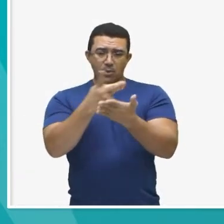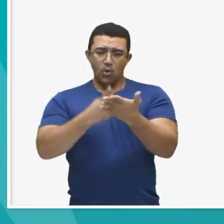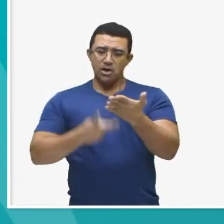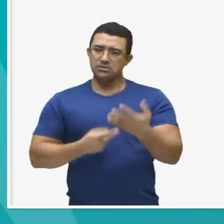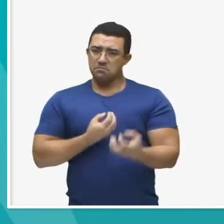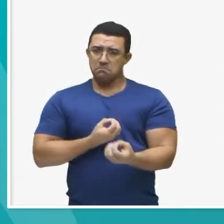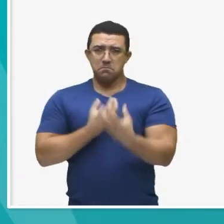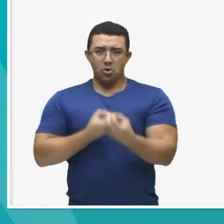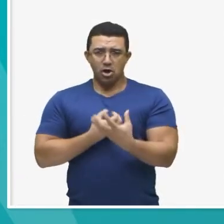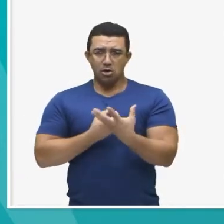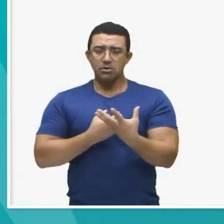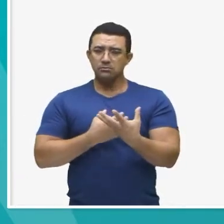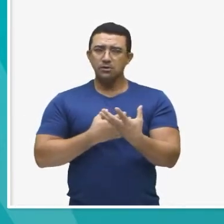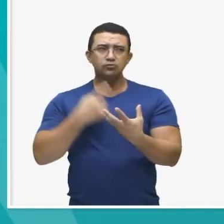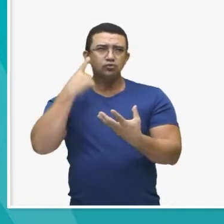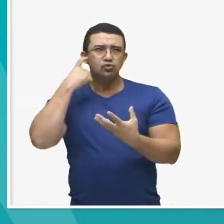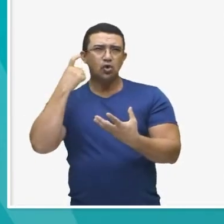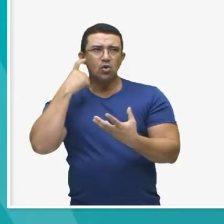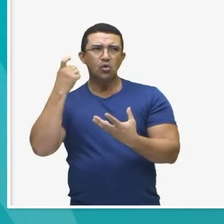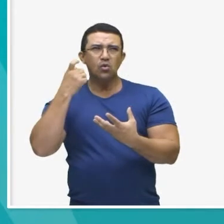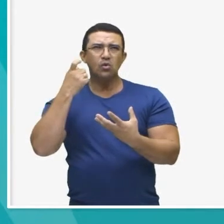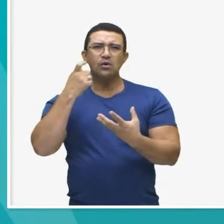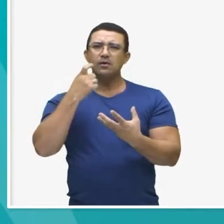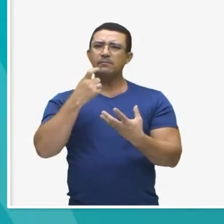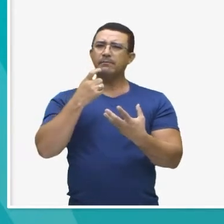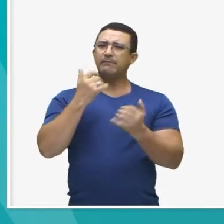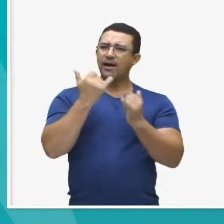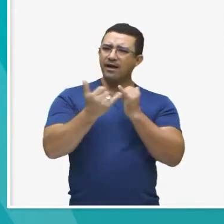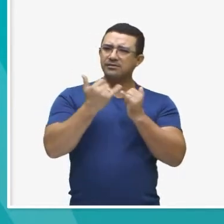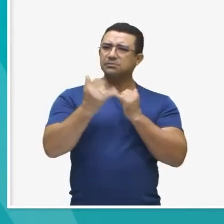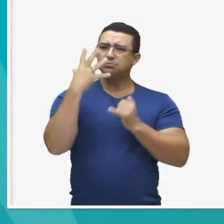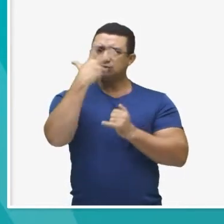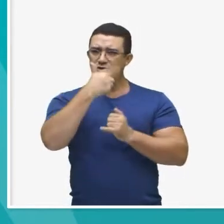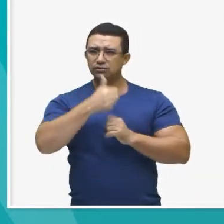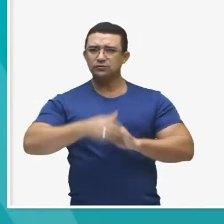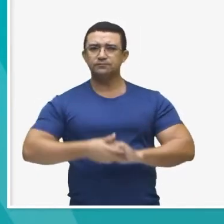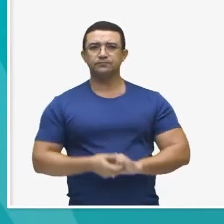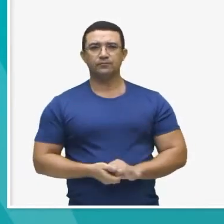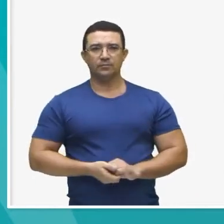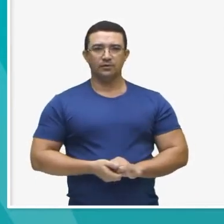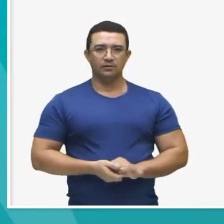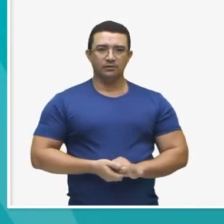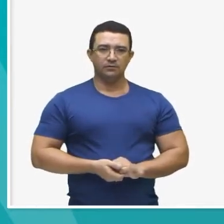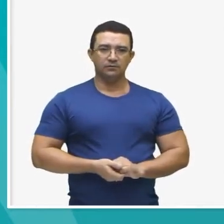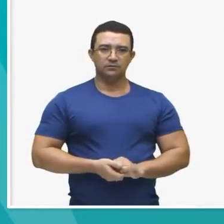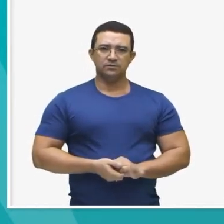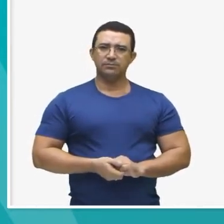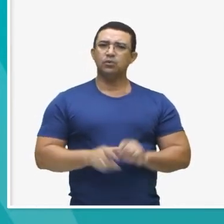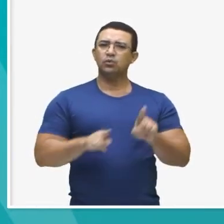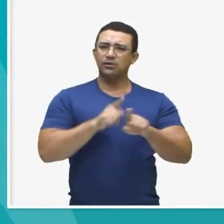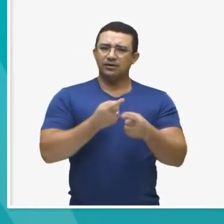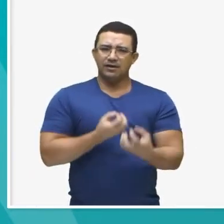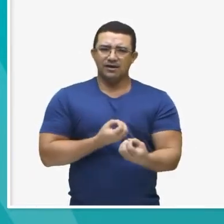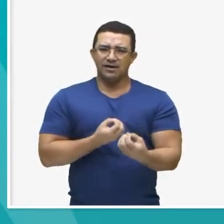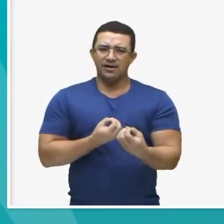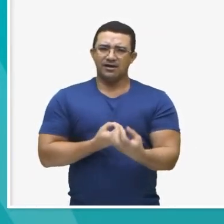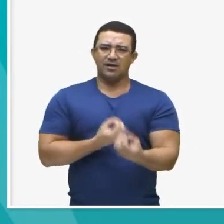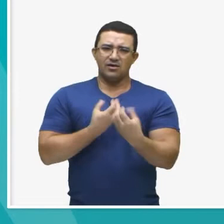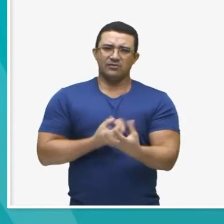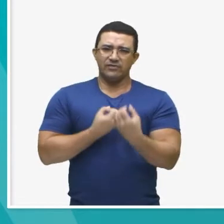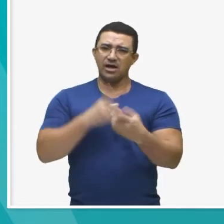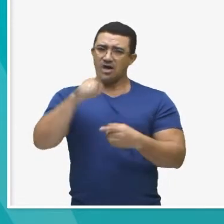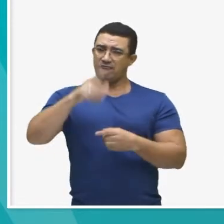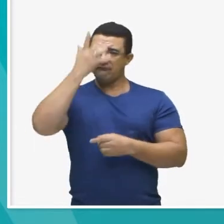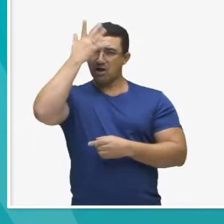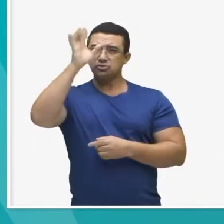vou ler. Só os roçados da morte compensam aqui cultivar. E cultivá-los é fácil, simples questão de